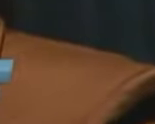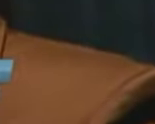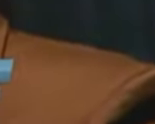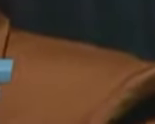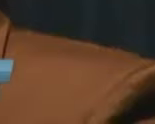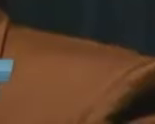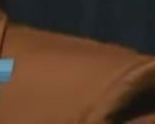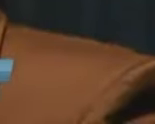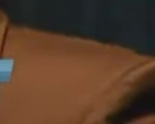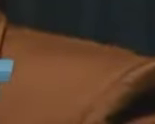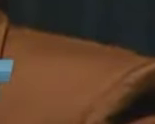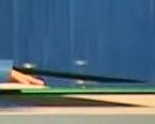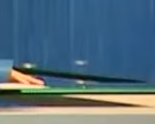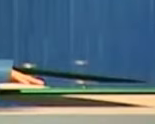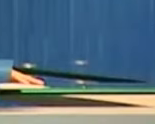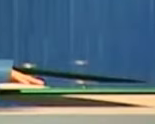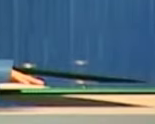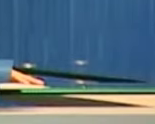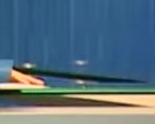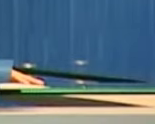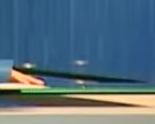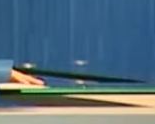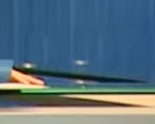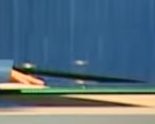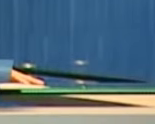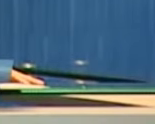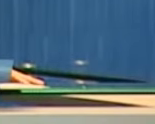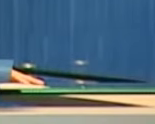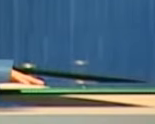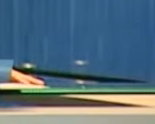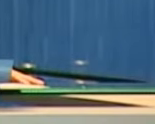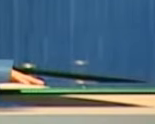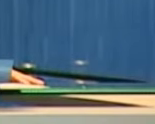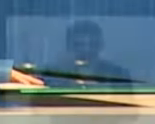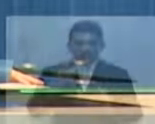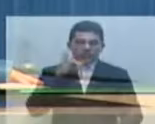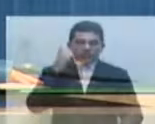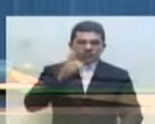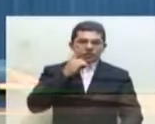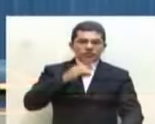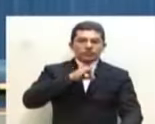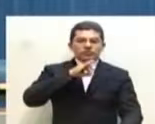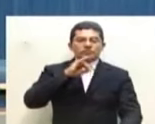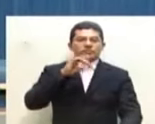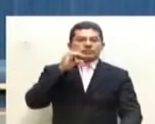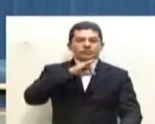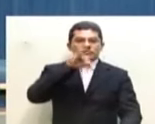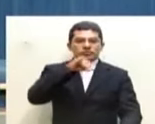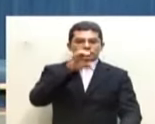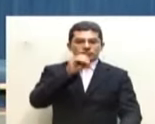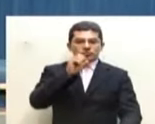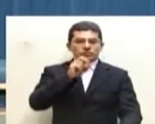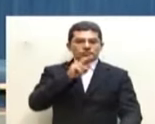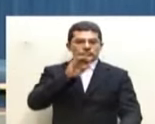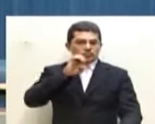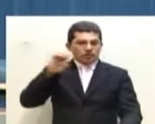estado, mas agradecer o carinho, a deferência do deputado Josué Neto, dizer